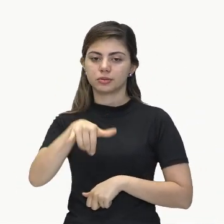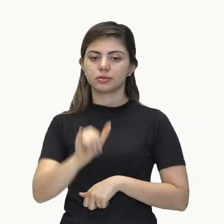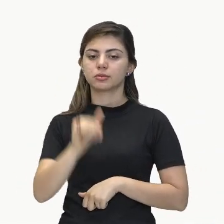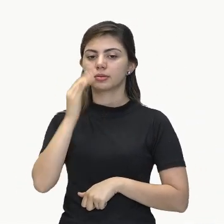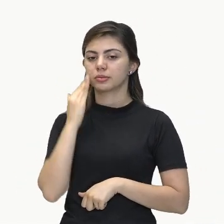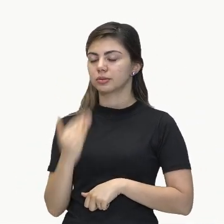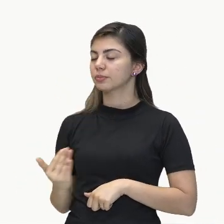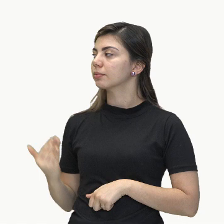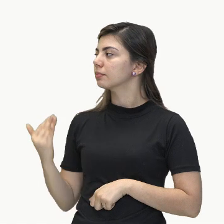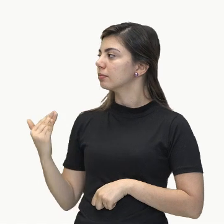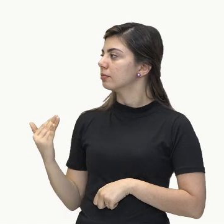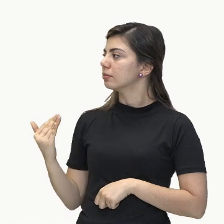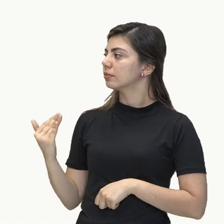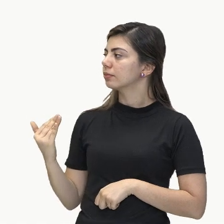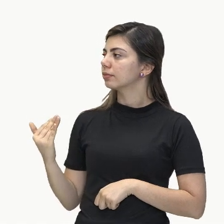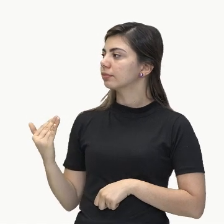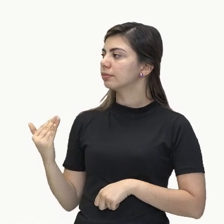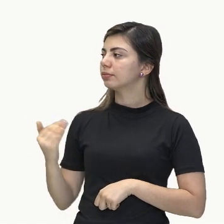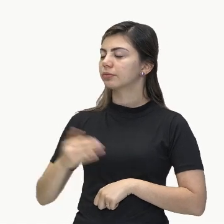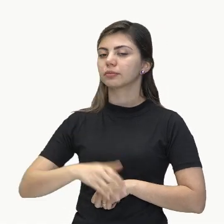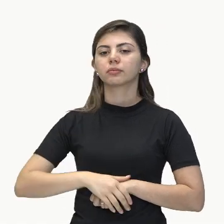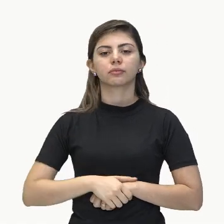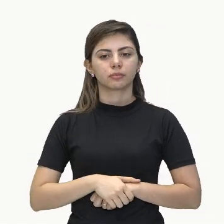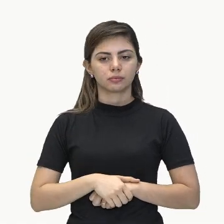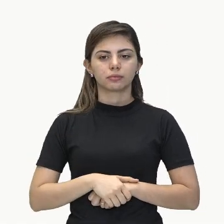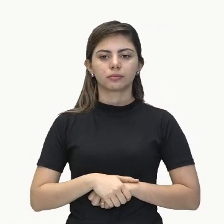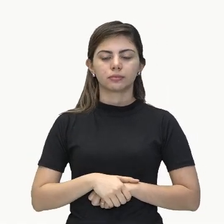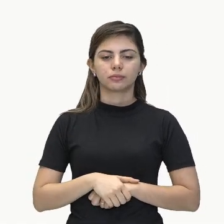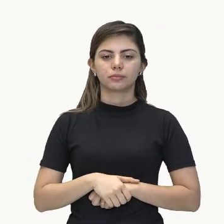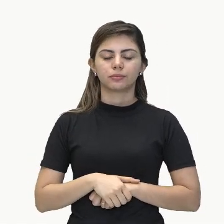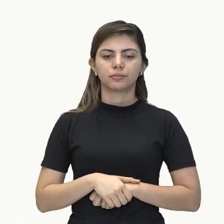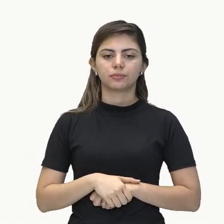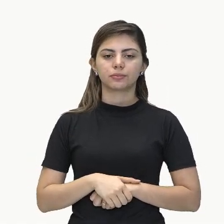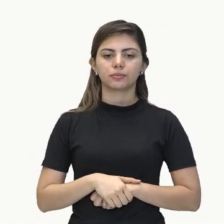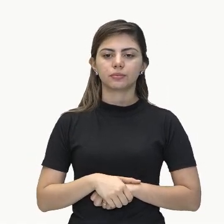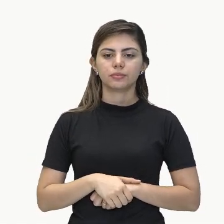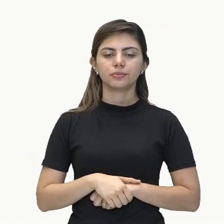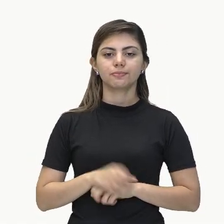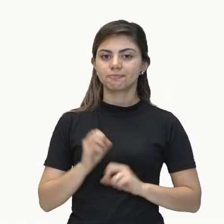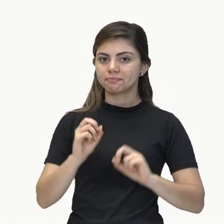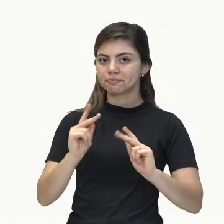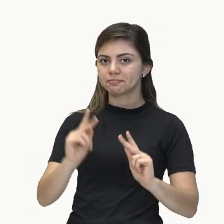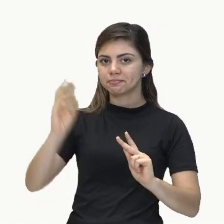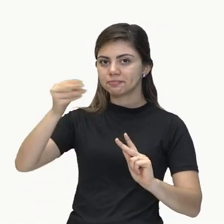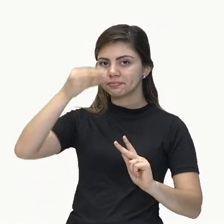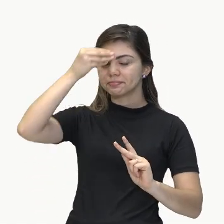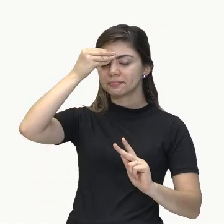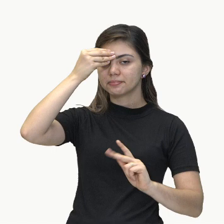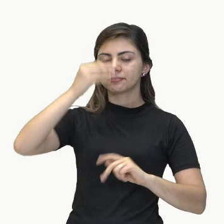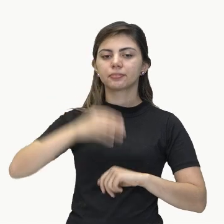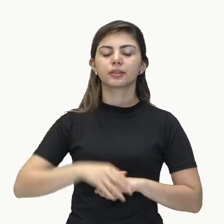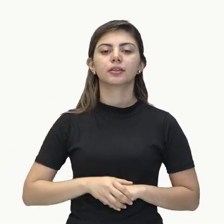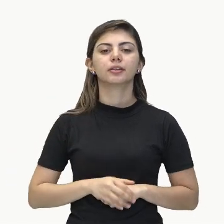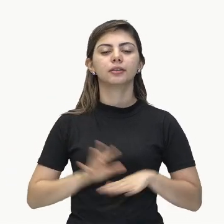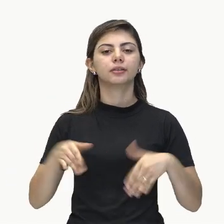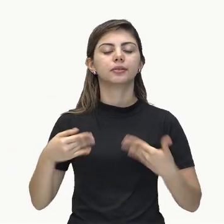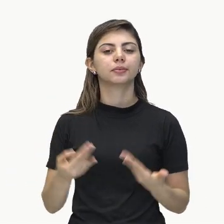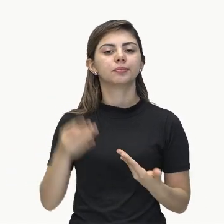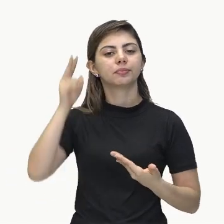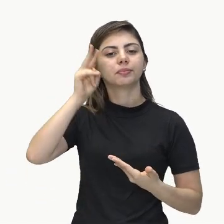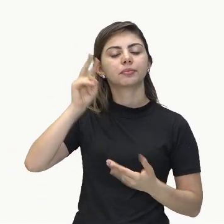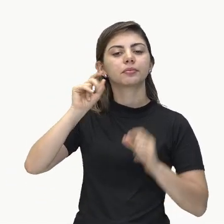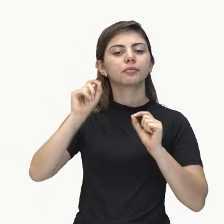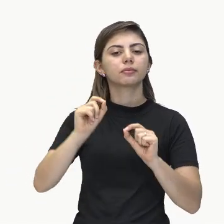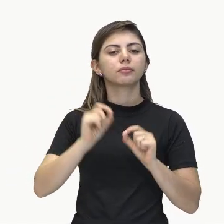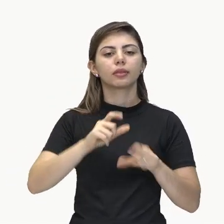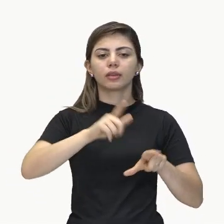x e depois o resultado que a gente vai achar para o nosso y, tudo bem? Lembrando que as nossas letras